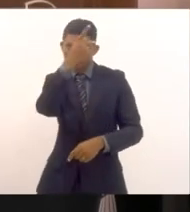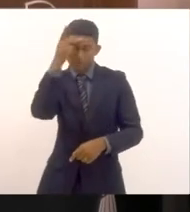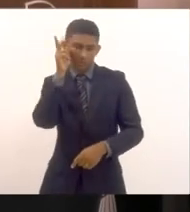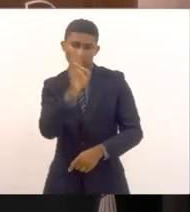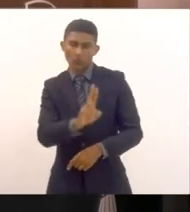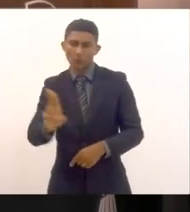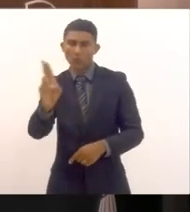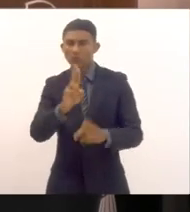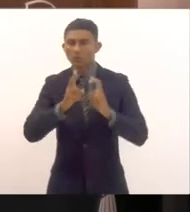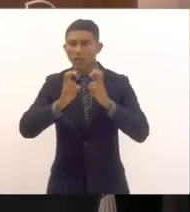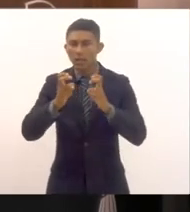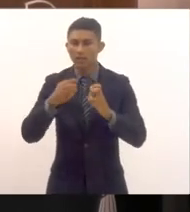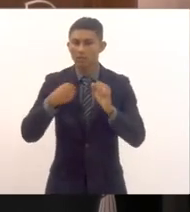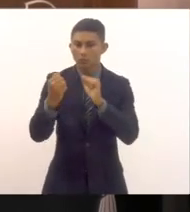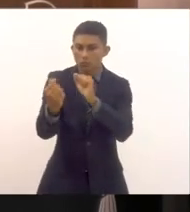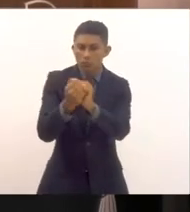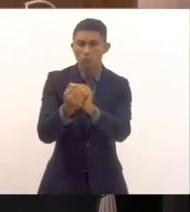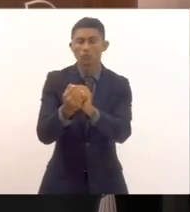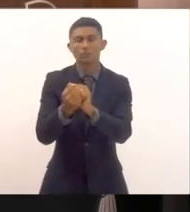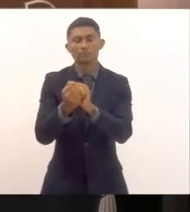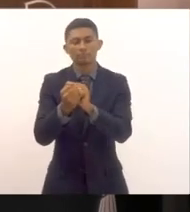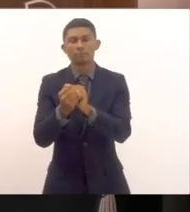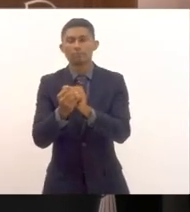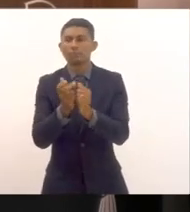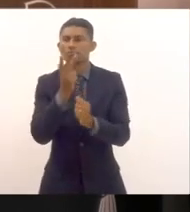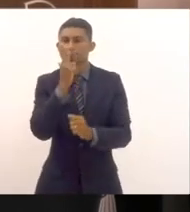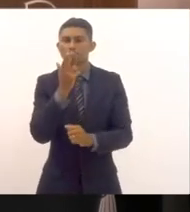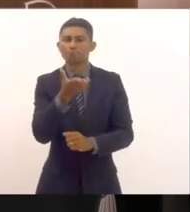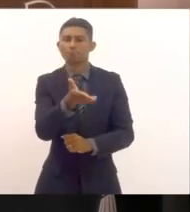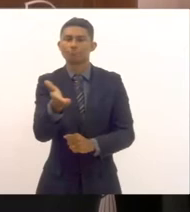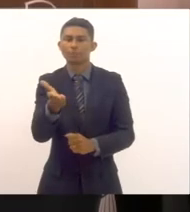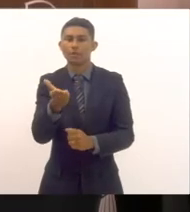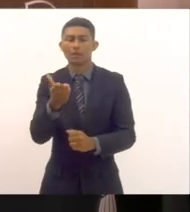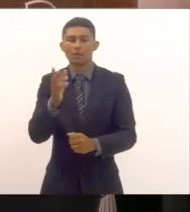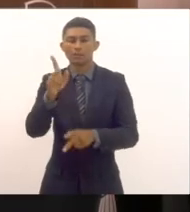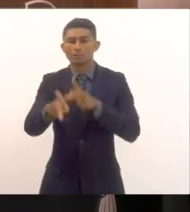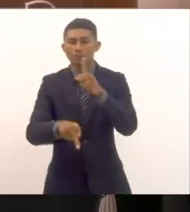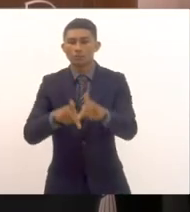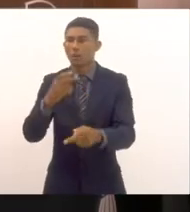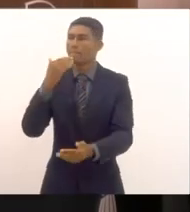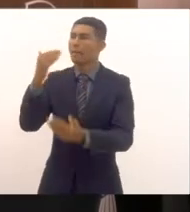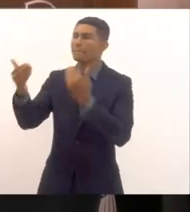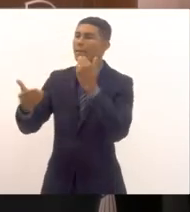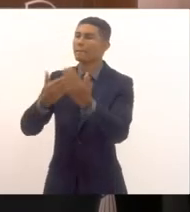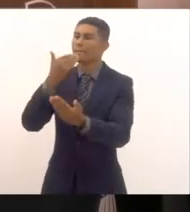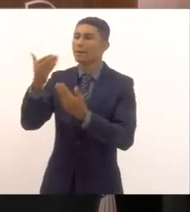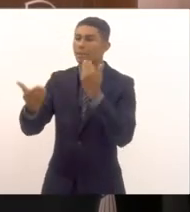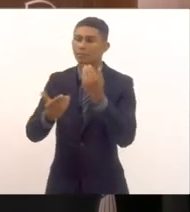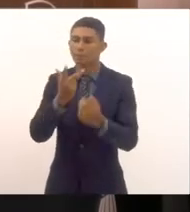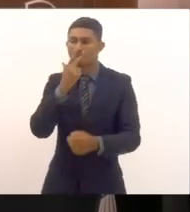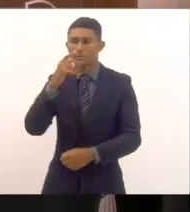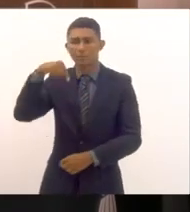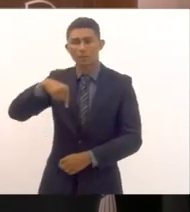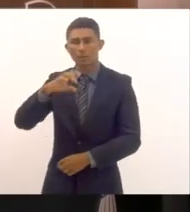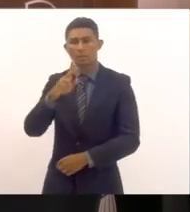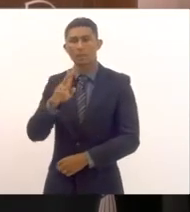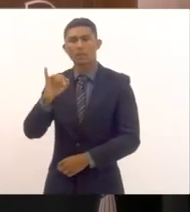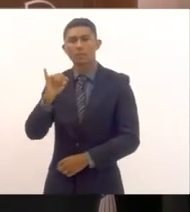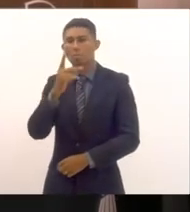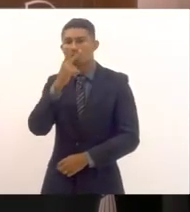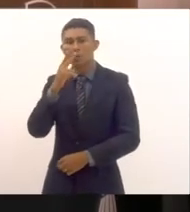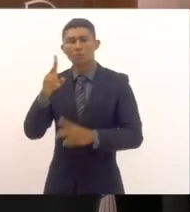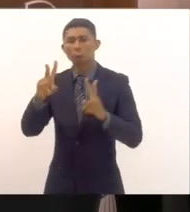passageiros é de mais uma vez as demandas dos passageiros elas não estão sendo refletidas infelizmente na CPI